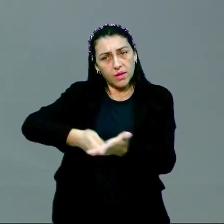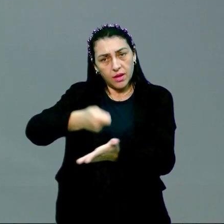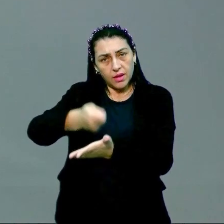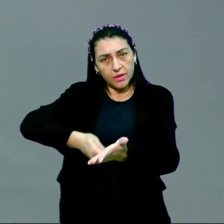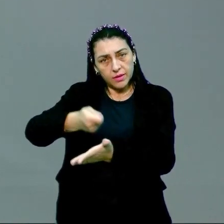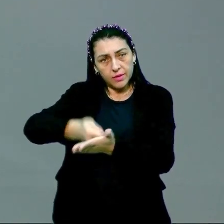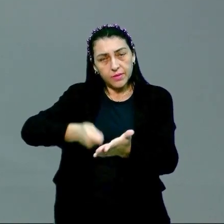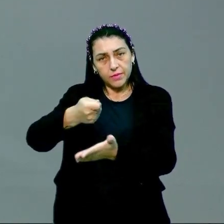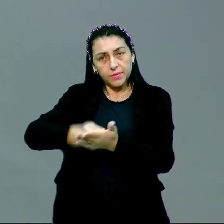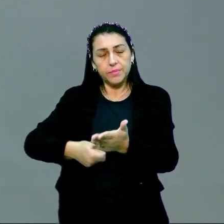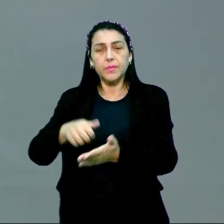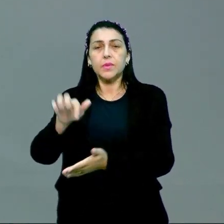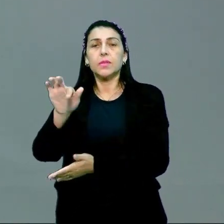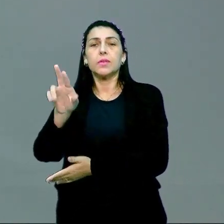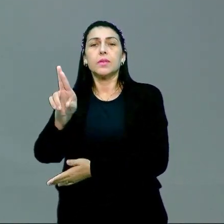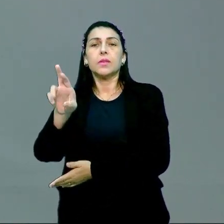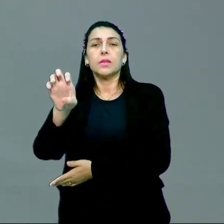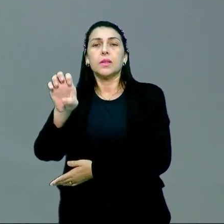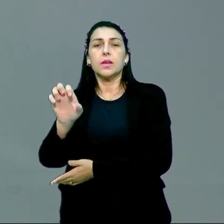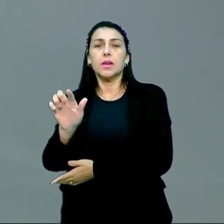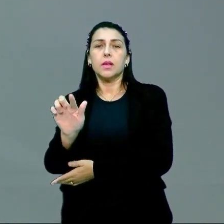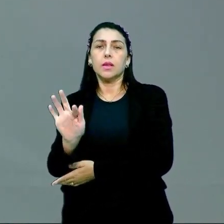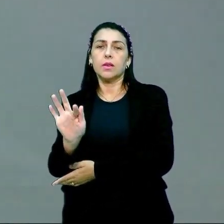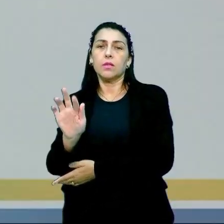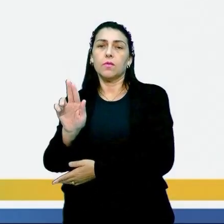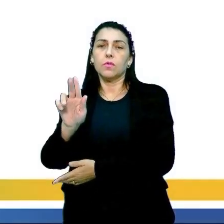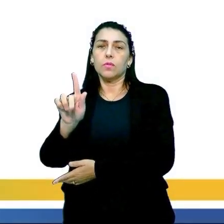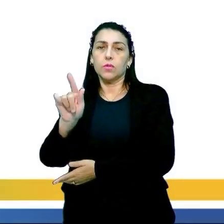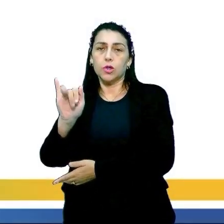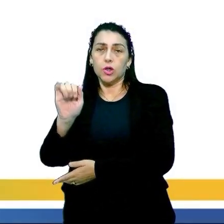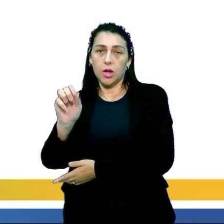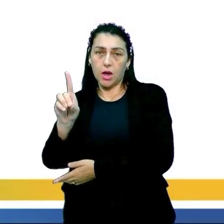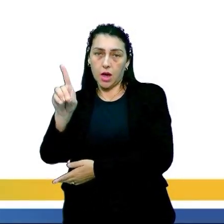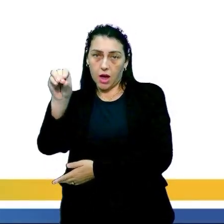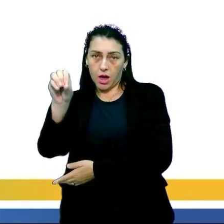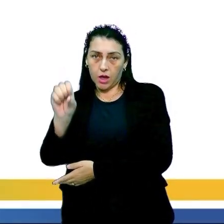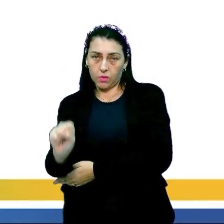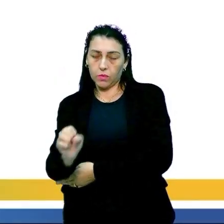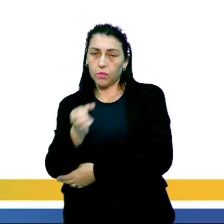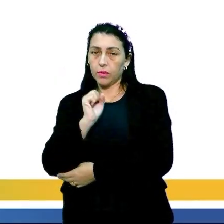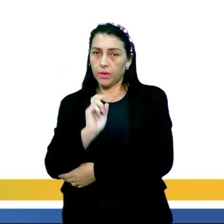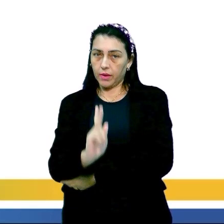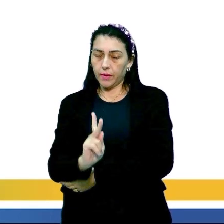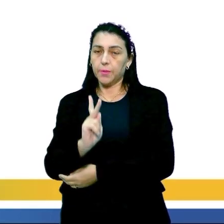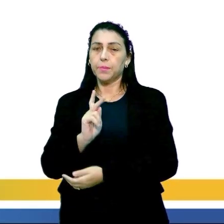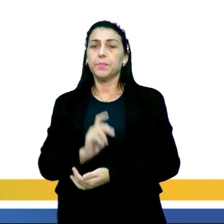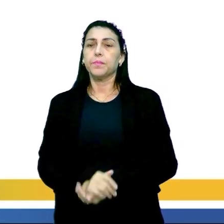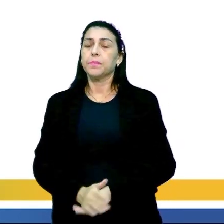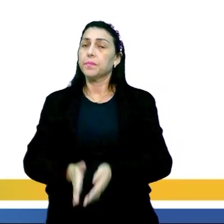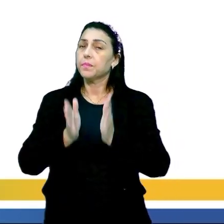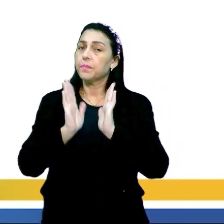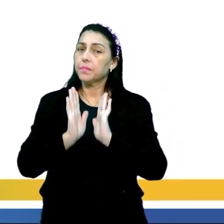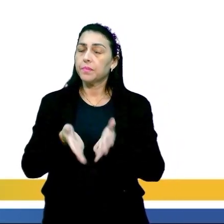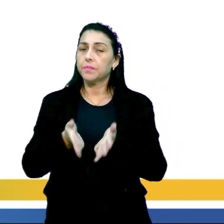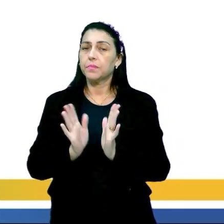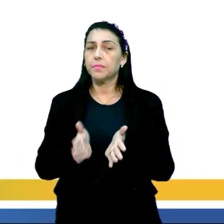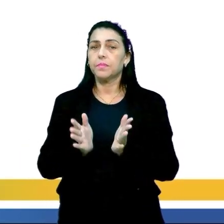os refugiados, como eu acabei de citar. Tá bem? Aí a gente já